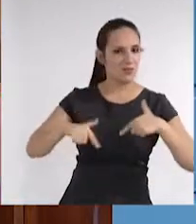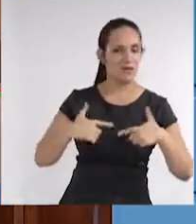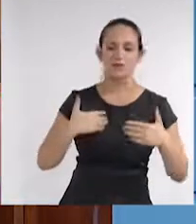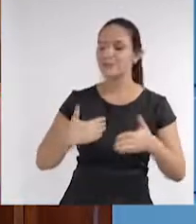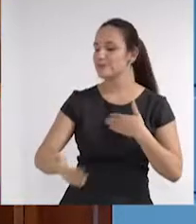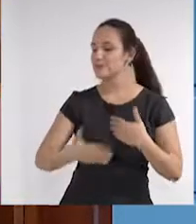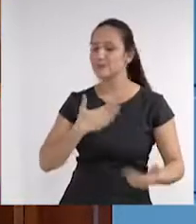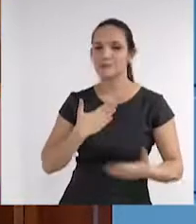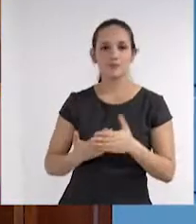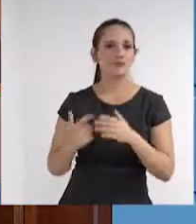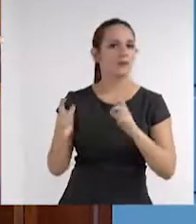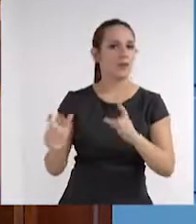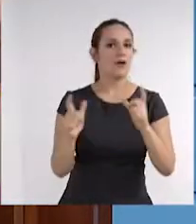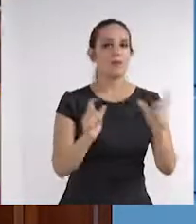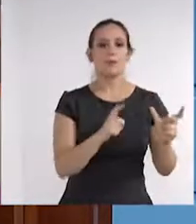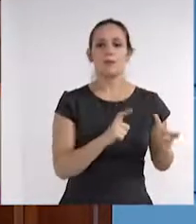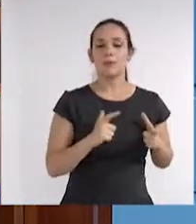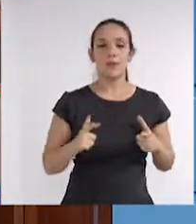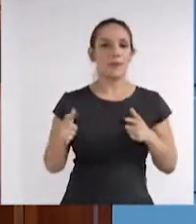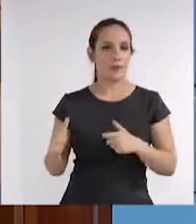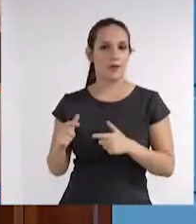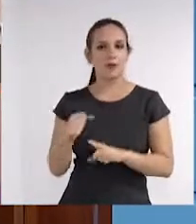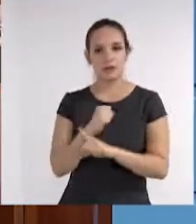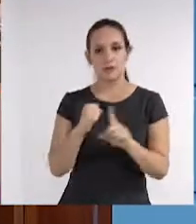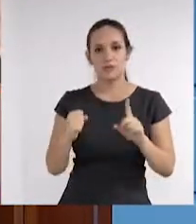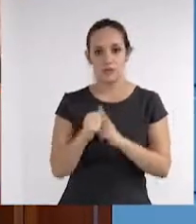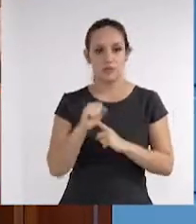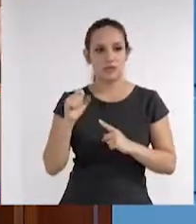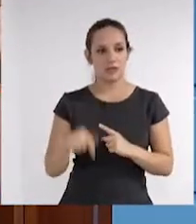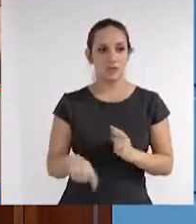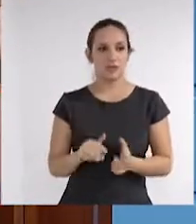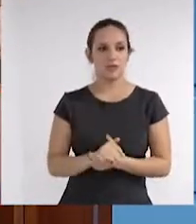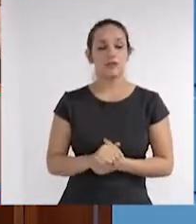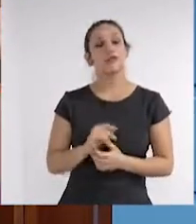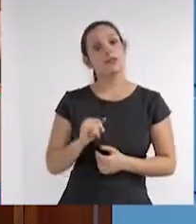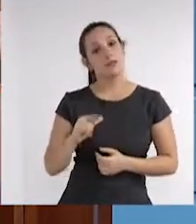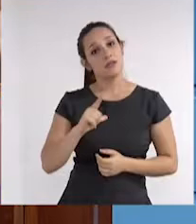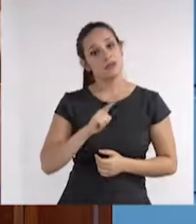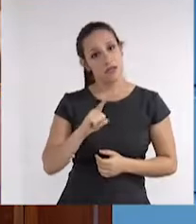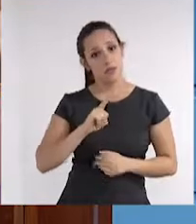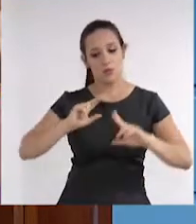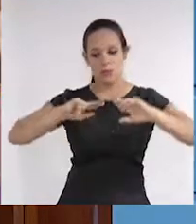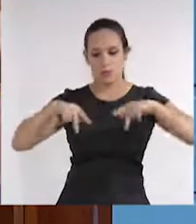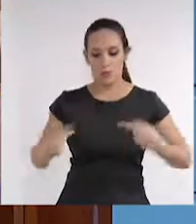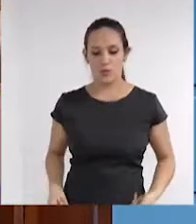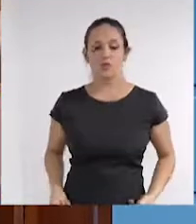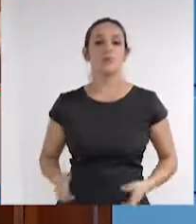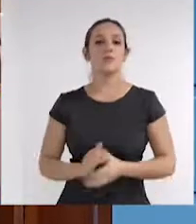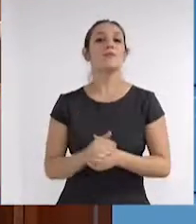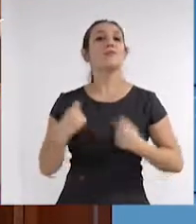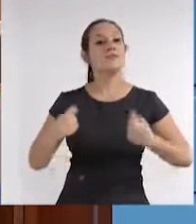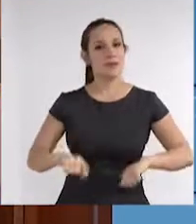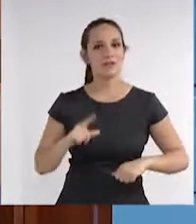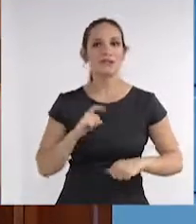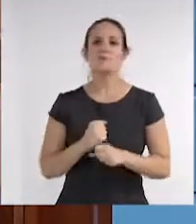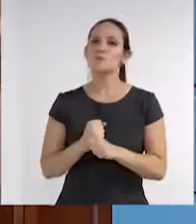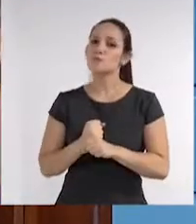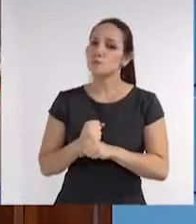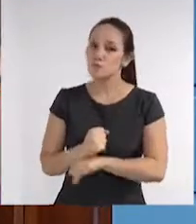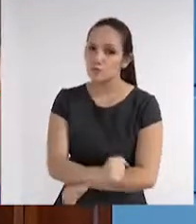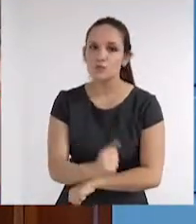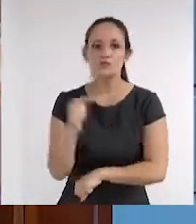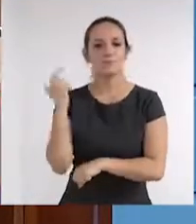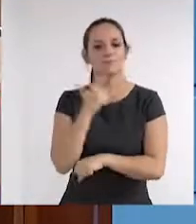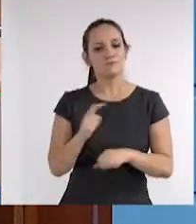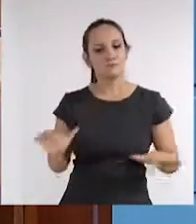em todos os setores da sociedade onde exista lá o ser humano, tem que haver um esforço para que